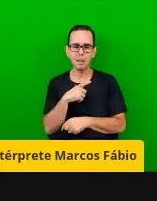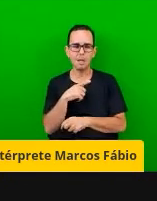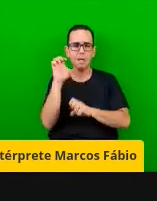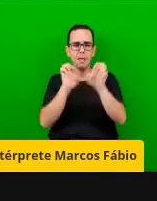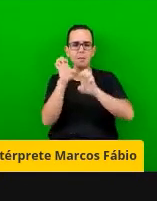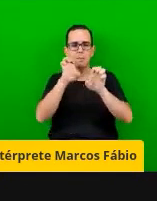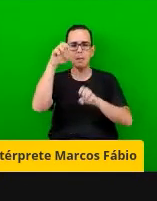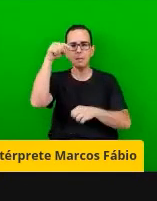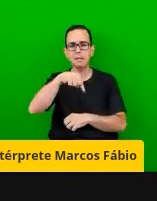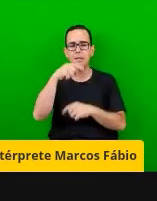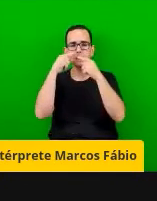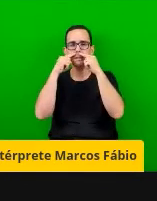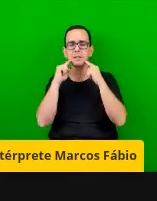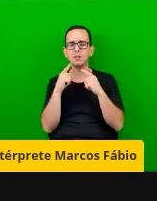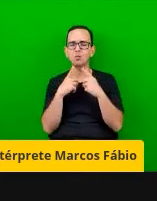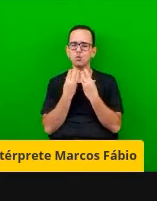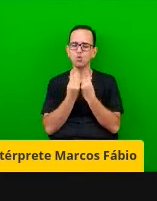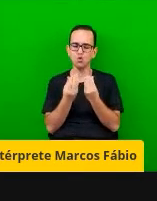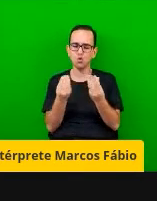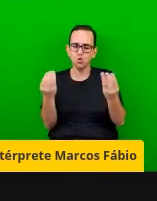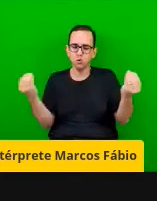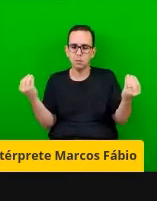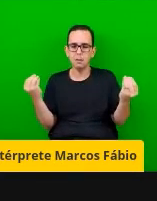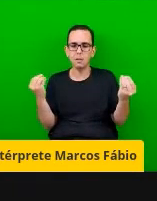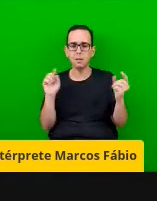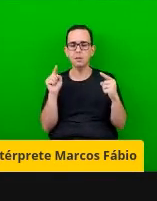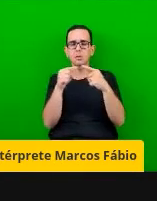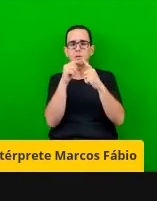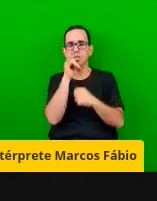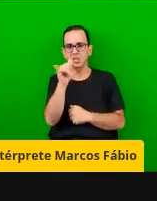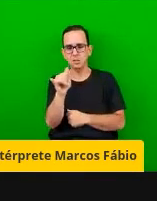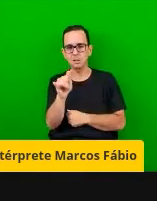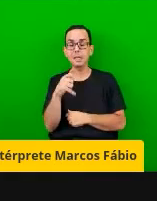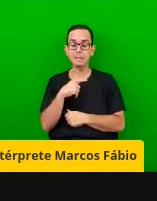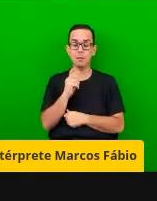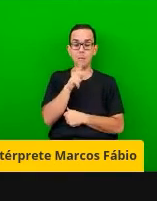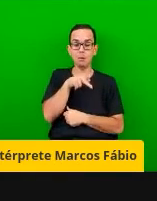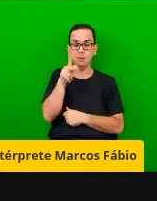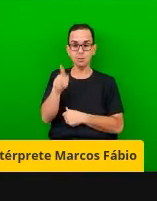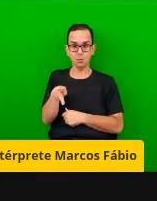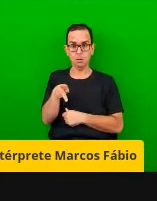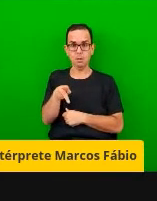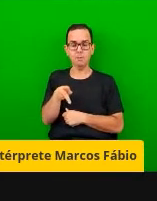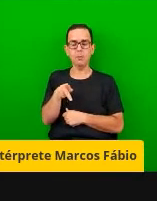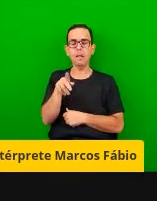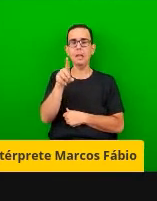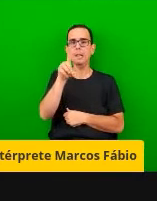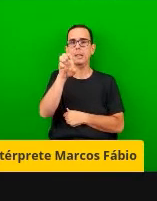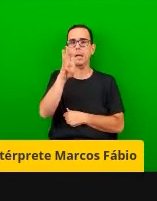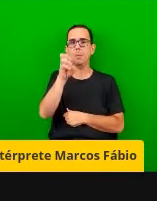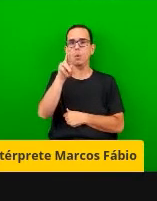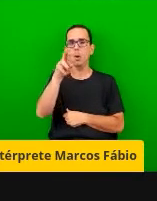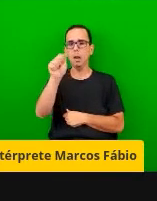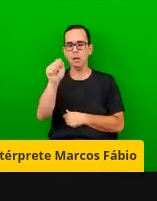têm uma presença gigantesca no setor energético. Isso tem uma professora, Débora Werner, do IPUR, que